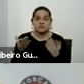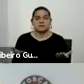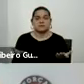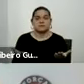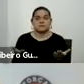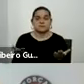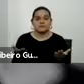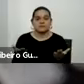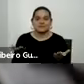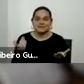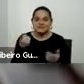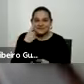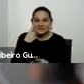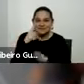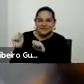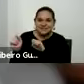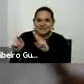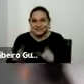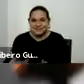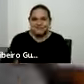É com você, Fernando.